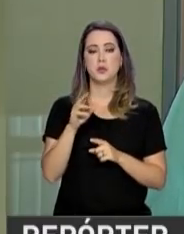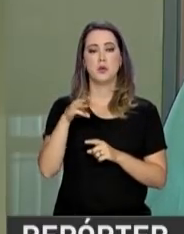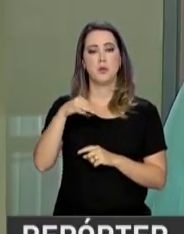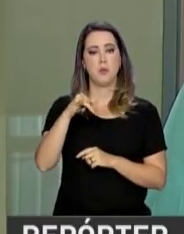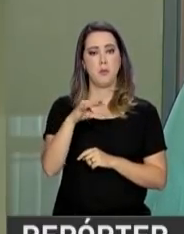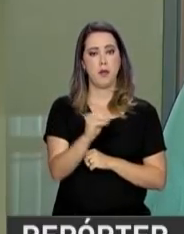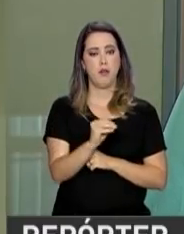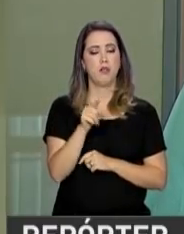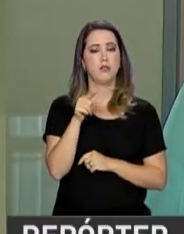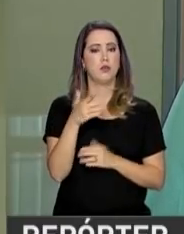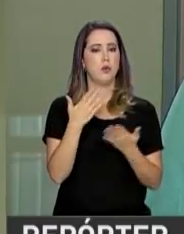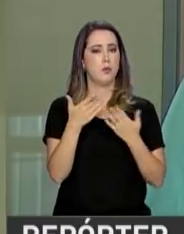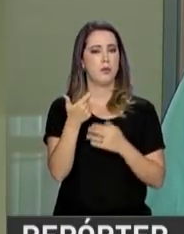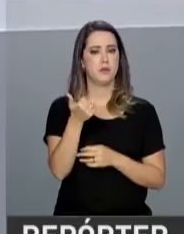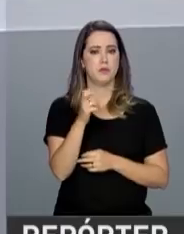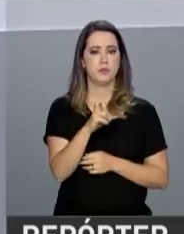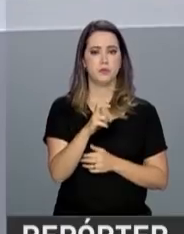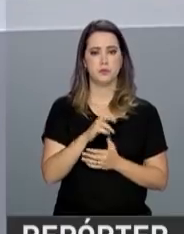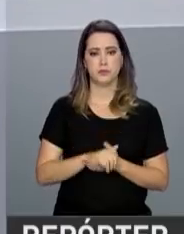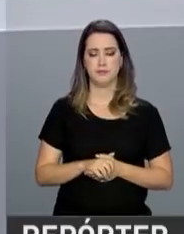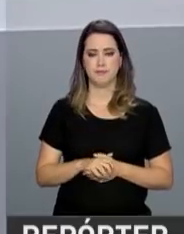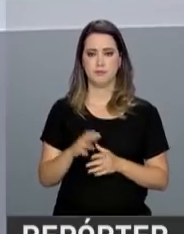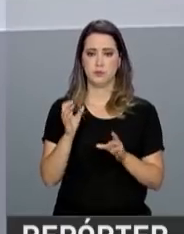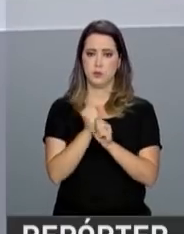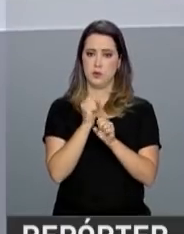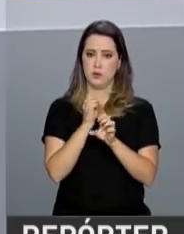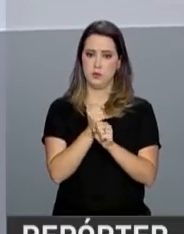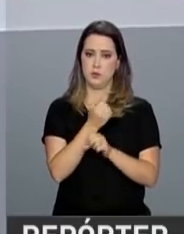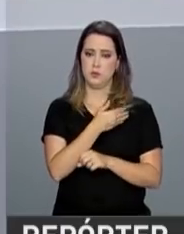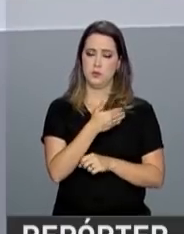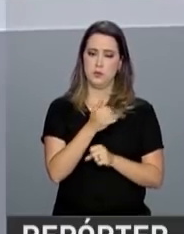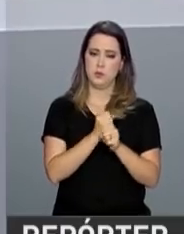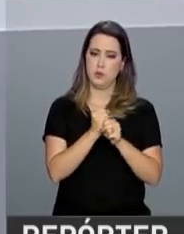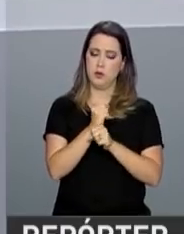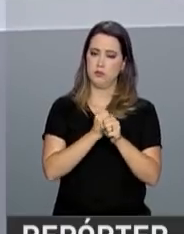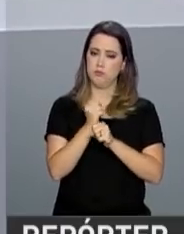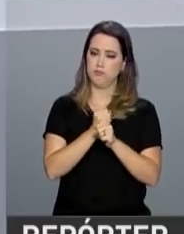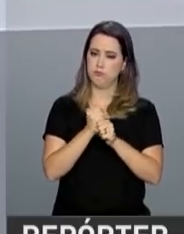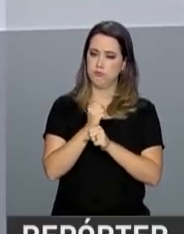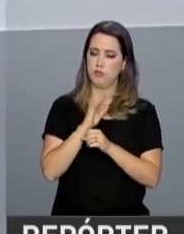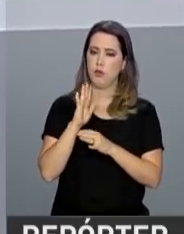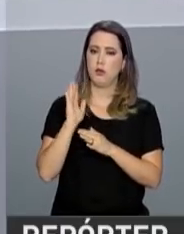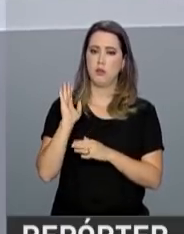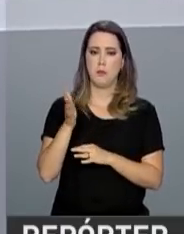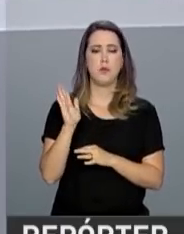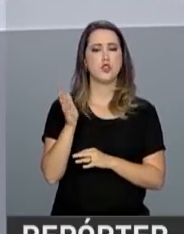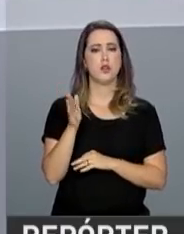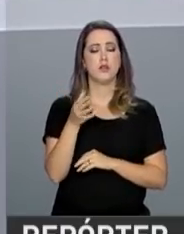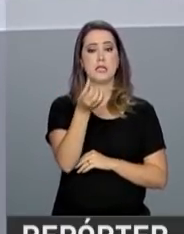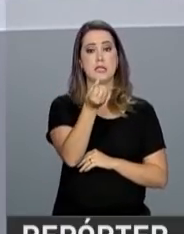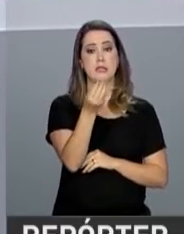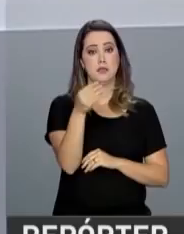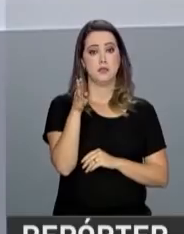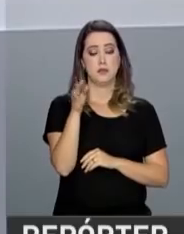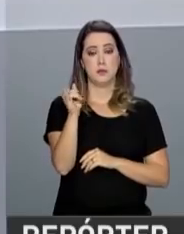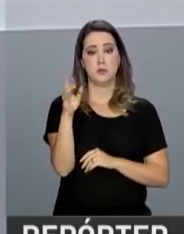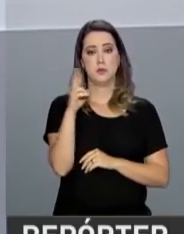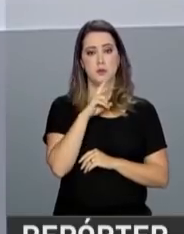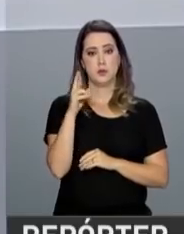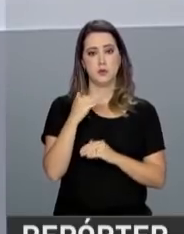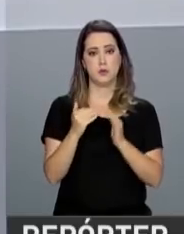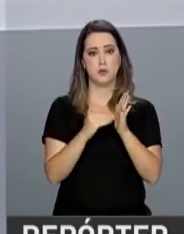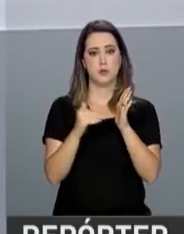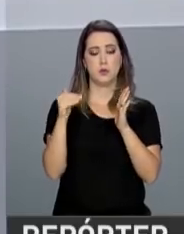desde 2004 15 no acumulado do ano a arrecadação soma mais de 600 bilhões de reais um crescimento